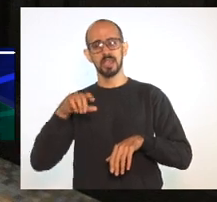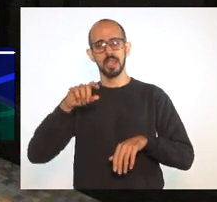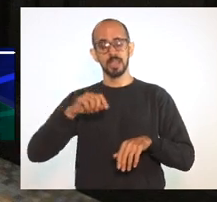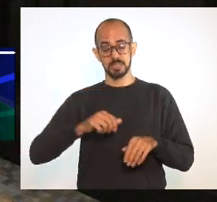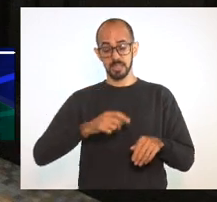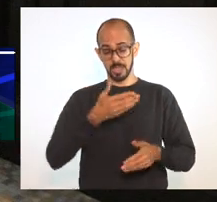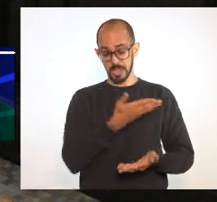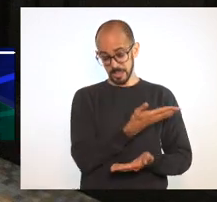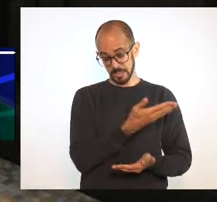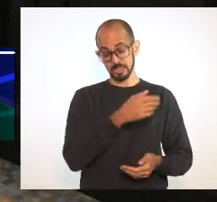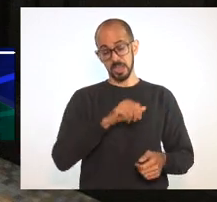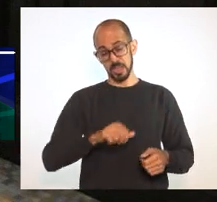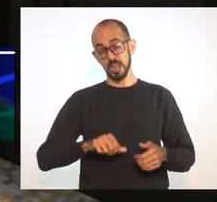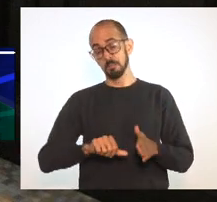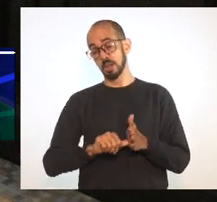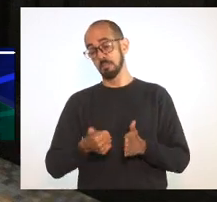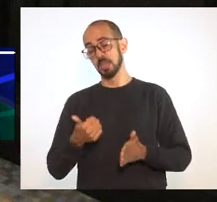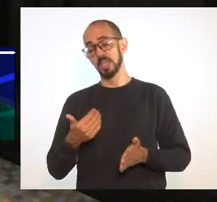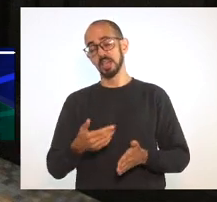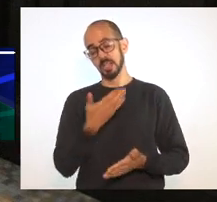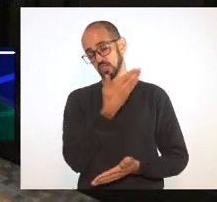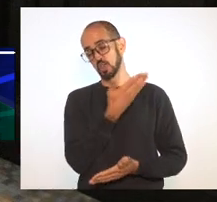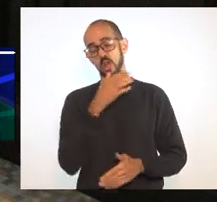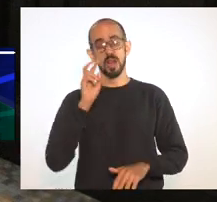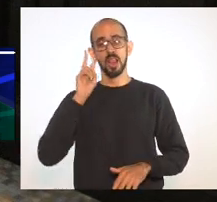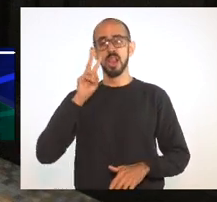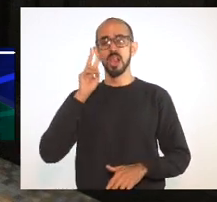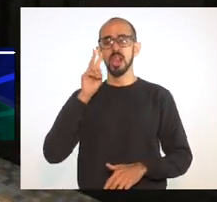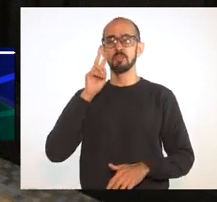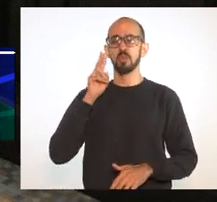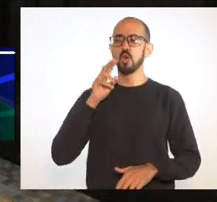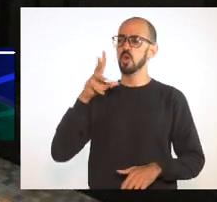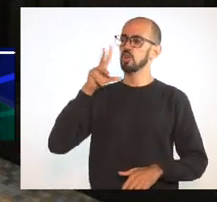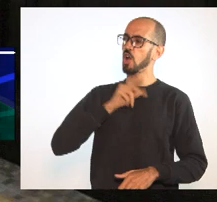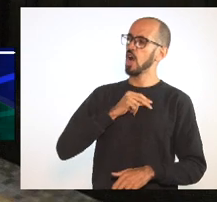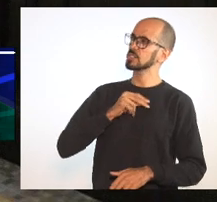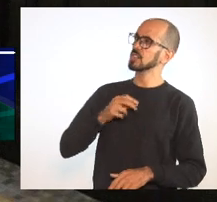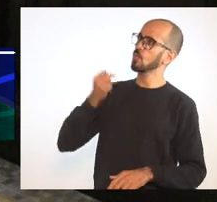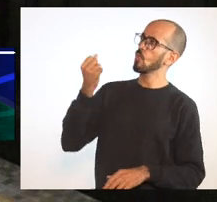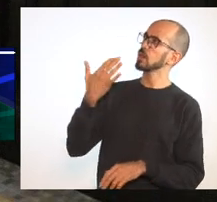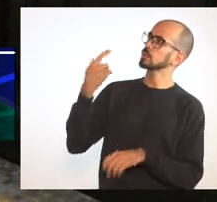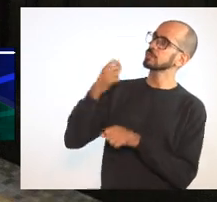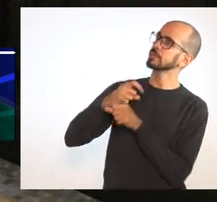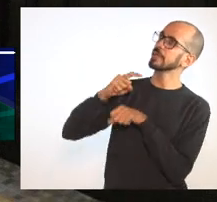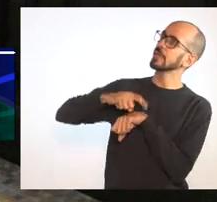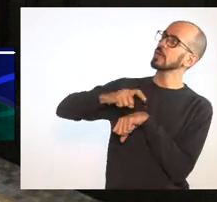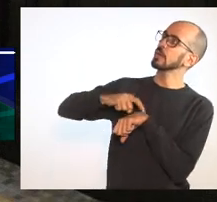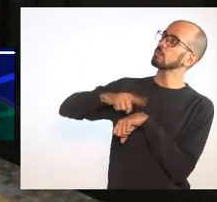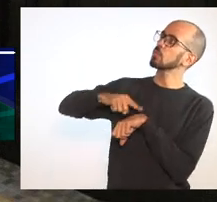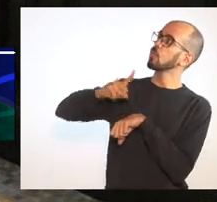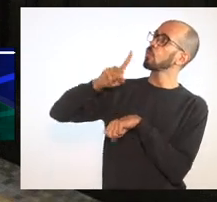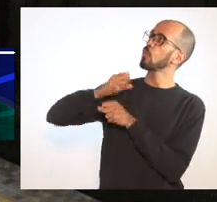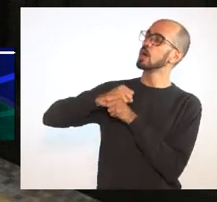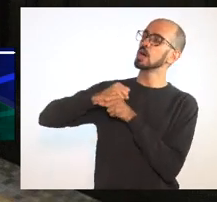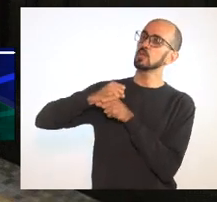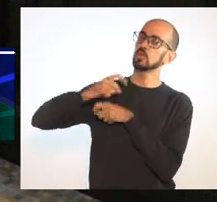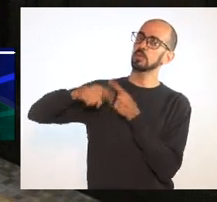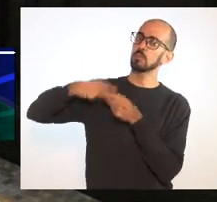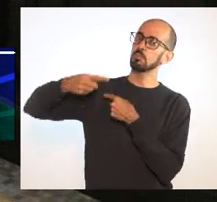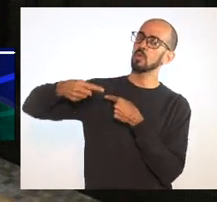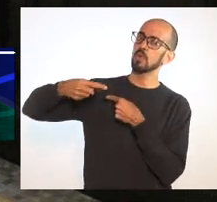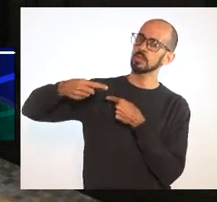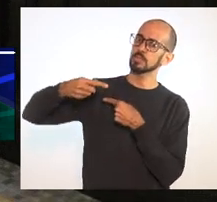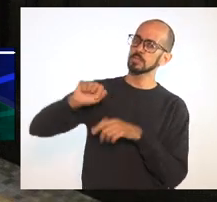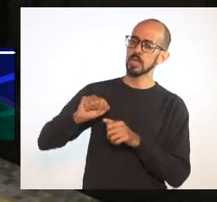senhora bem lembrou aqui que foi, nossa, quanto tempo, 1 ano depois que fizemos essa CPI, a gente teve aí,